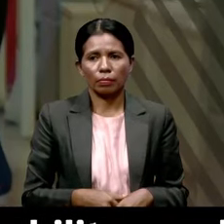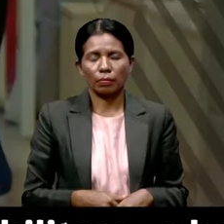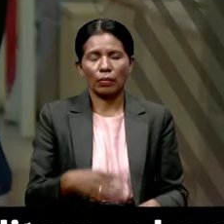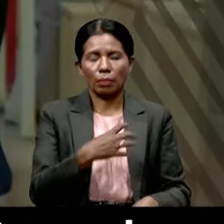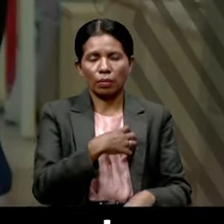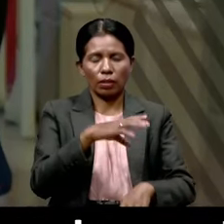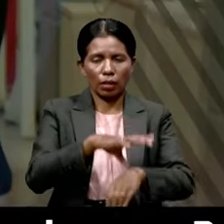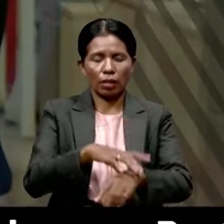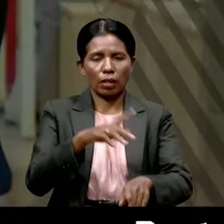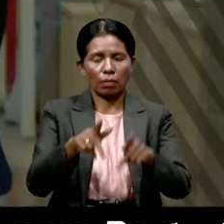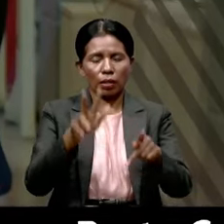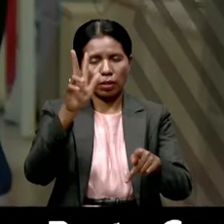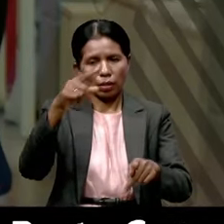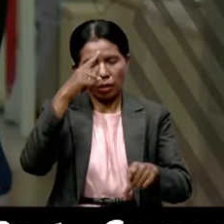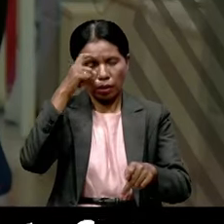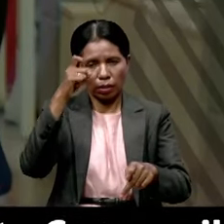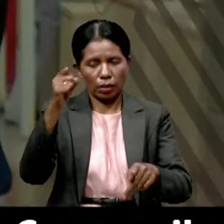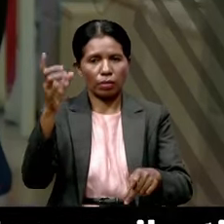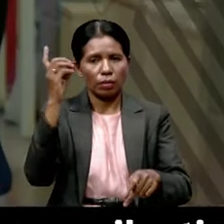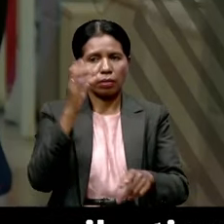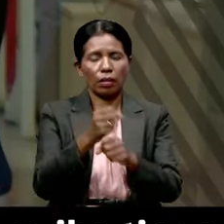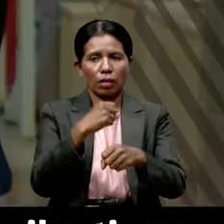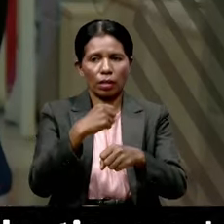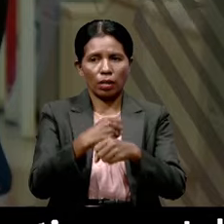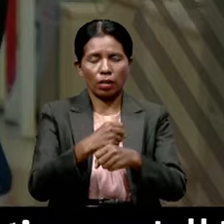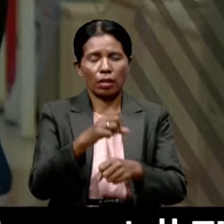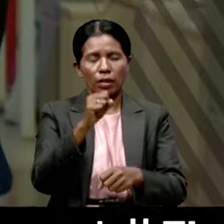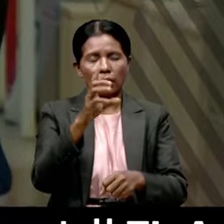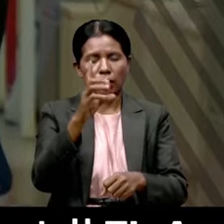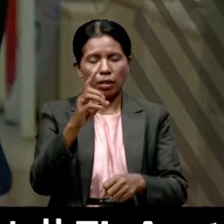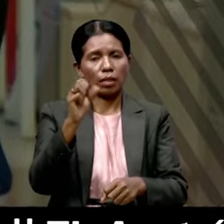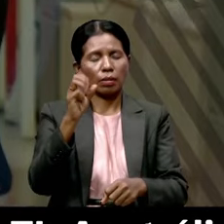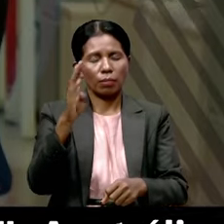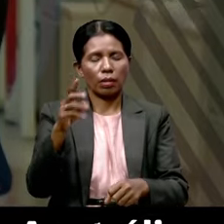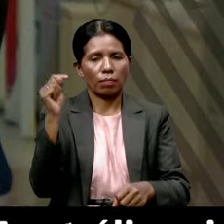PNTL detém cidadão nain tolo, tamba desconfia, produz kupon SDSB falso.